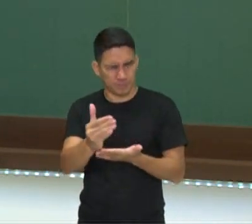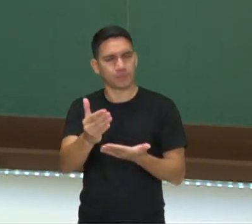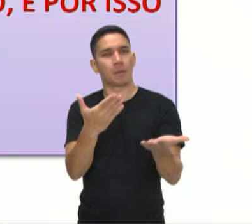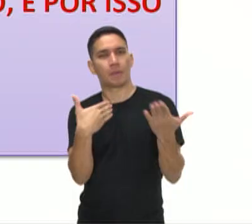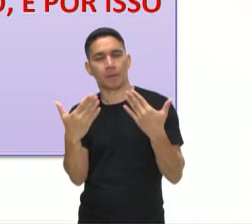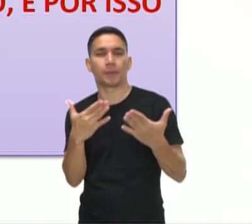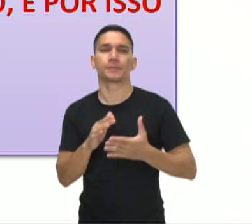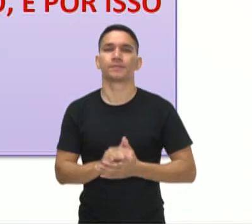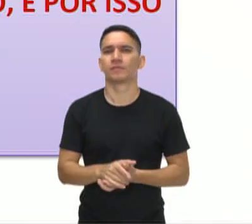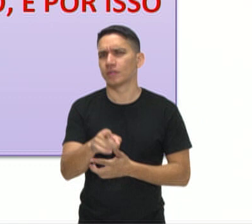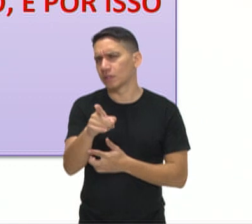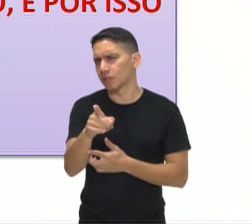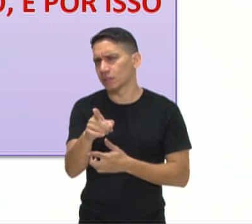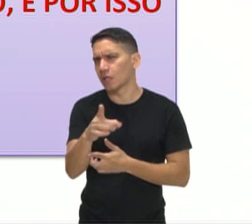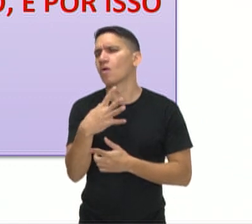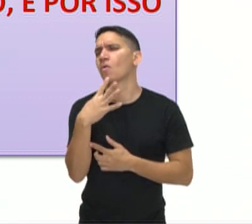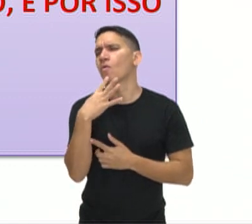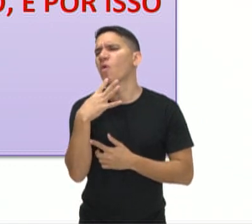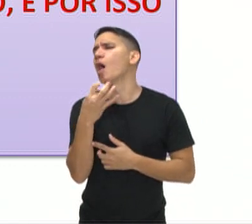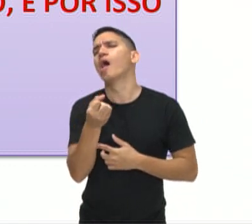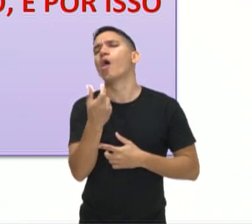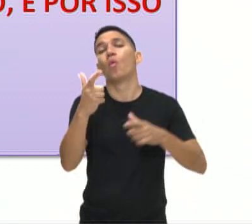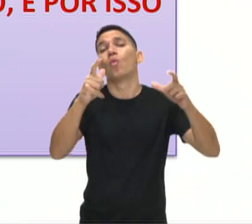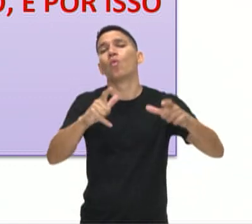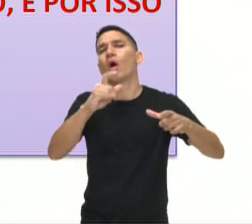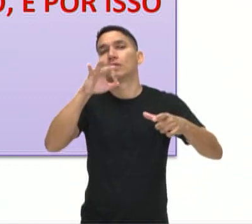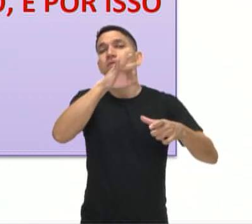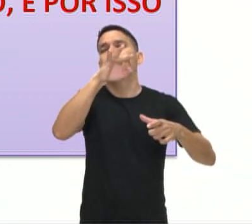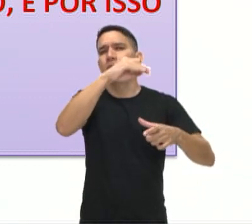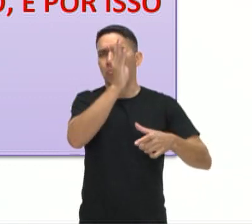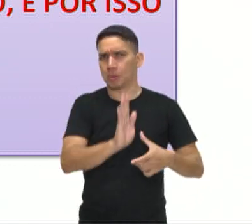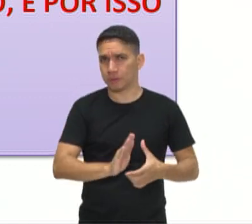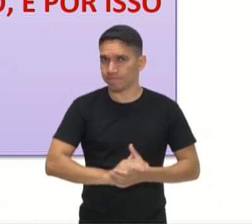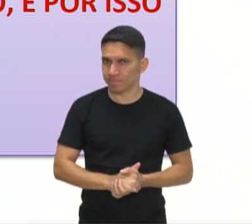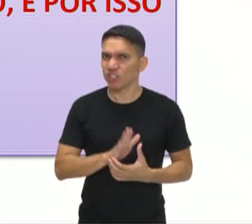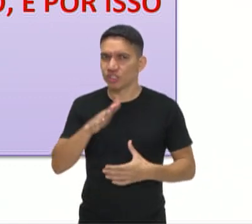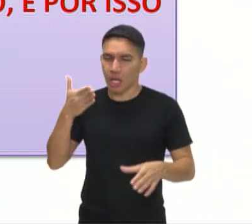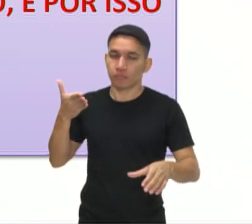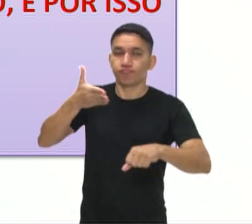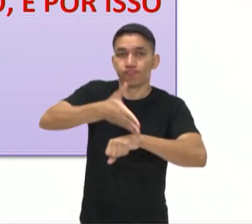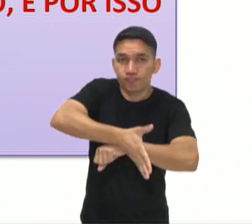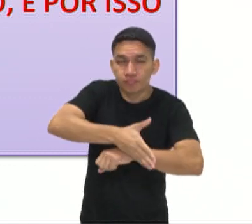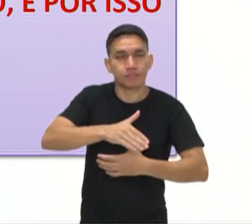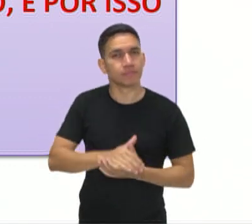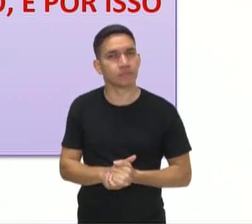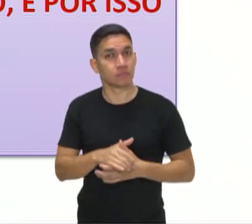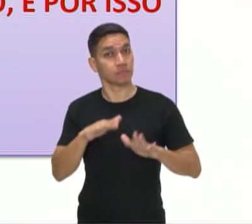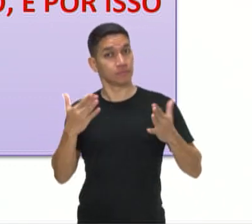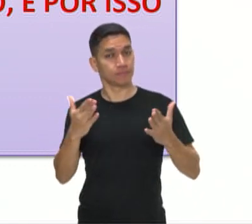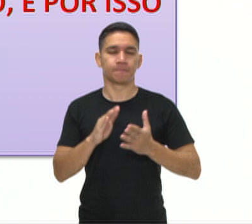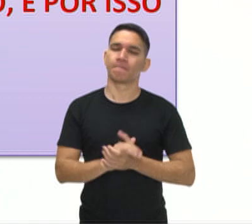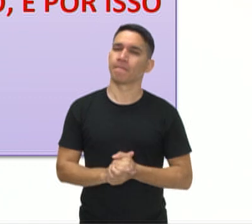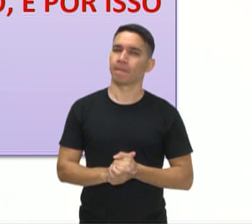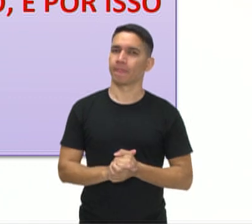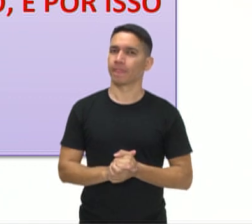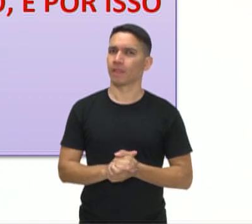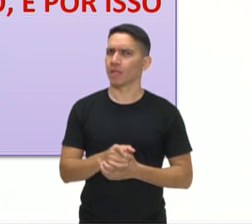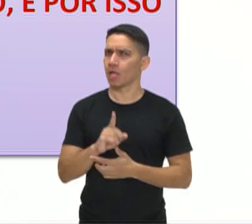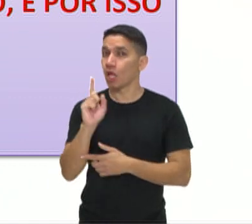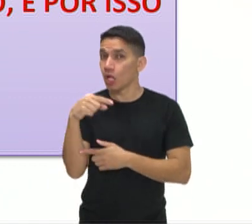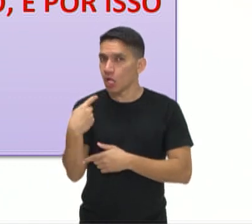conversa, você conhece algum lugar sagrado do Brasil? Já foi em algum? Aliás,